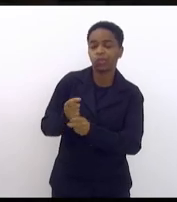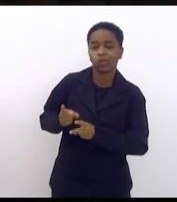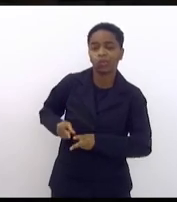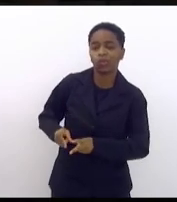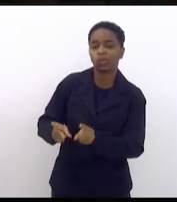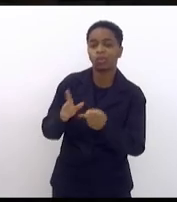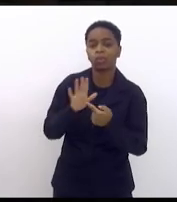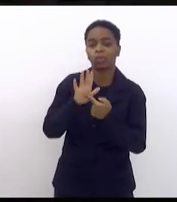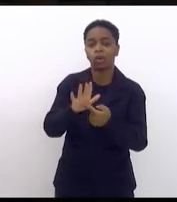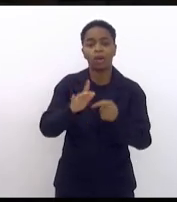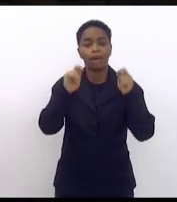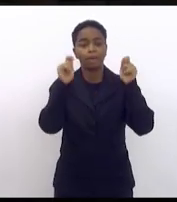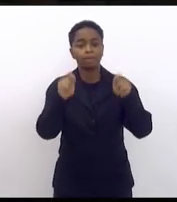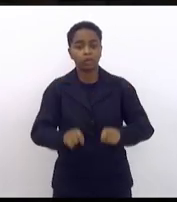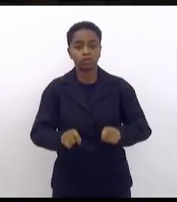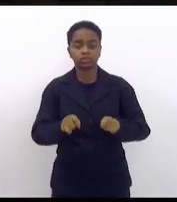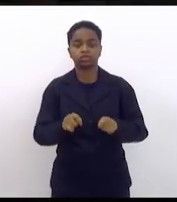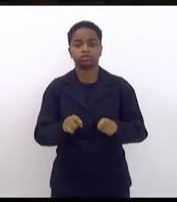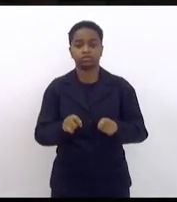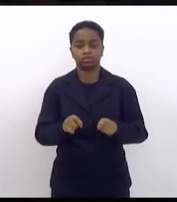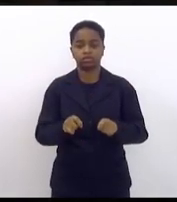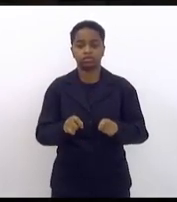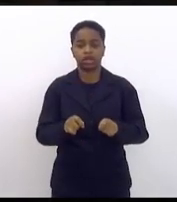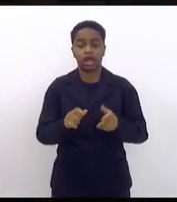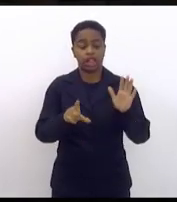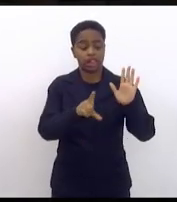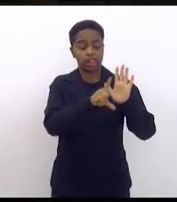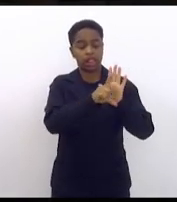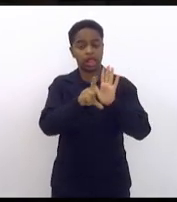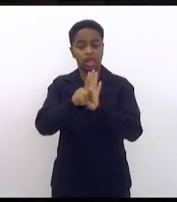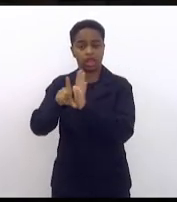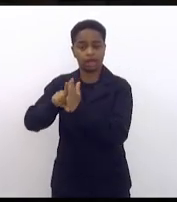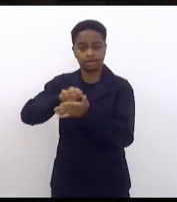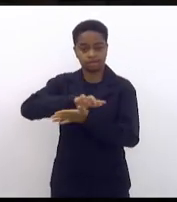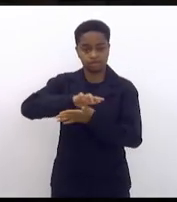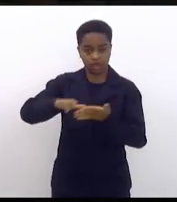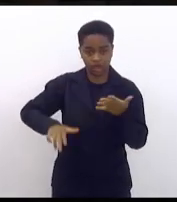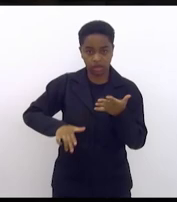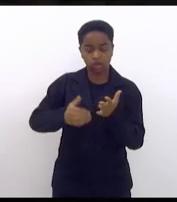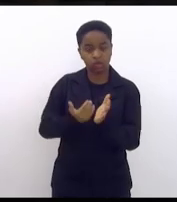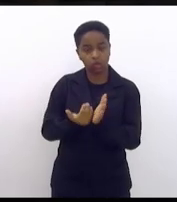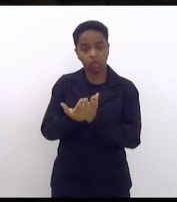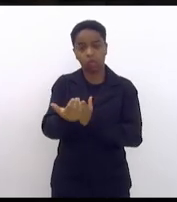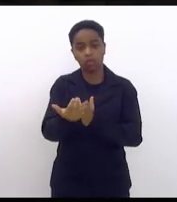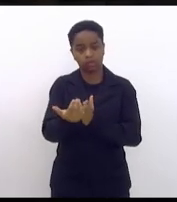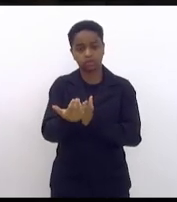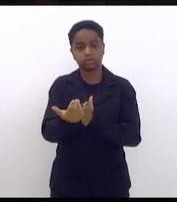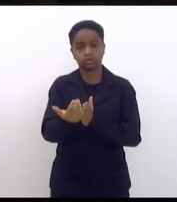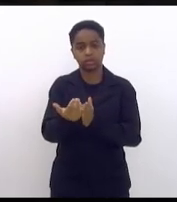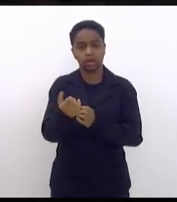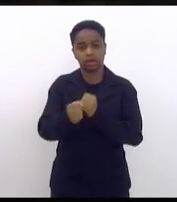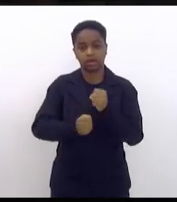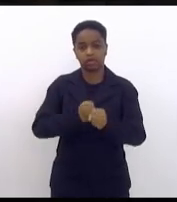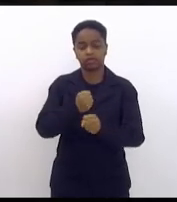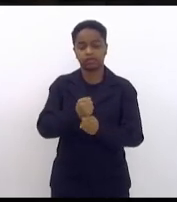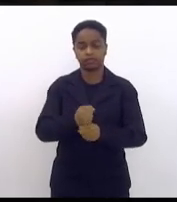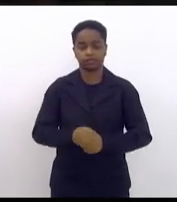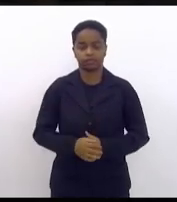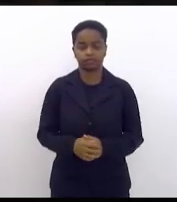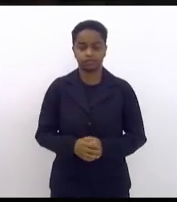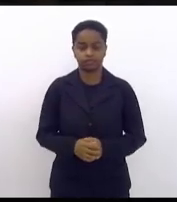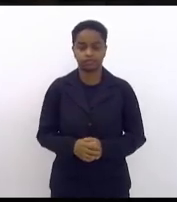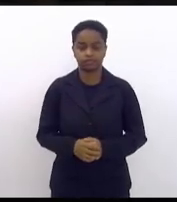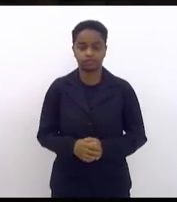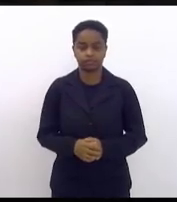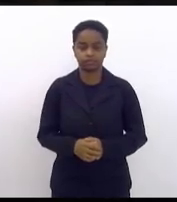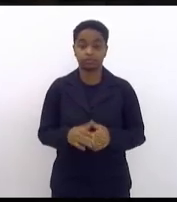possibilidade de algumas dessas leis entrarem em vigor a partir do ano que vem. Sempre que